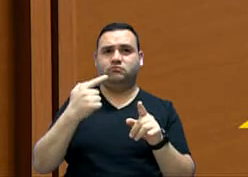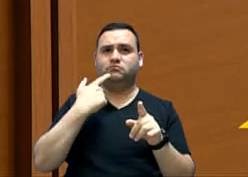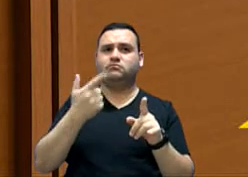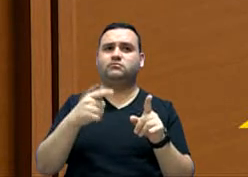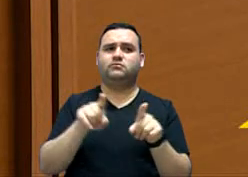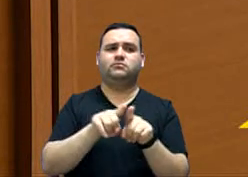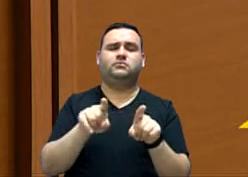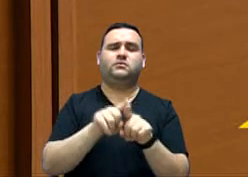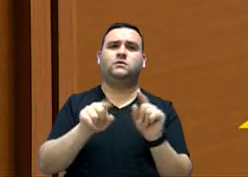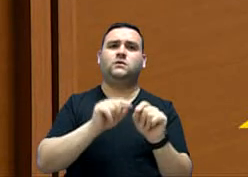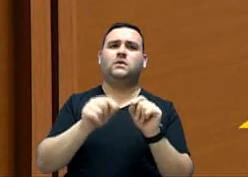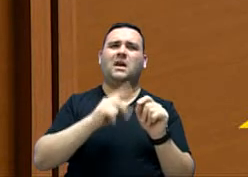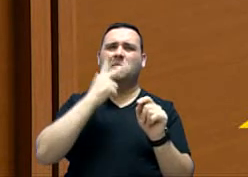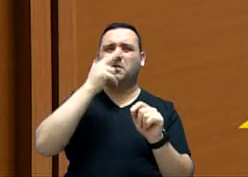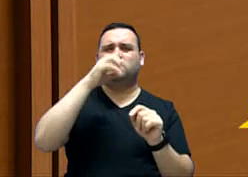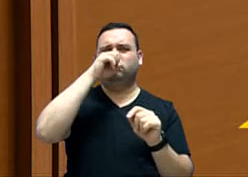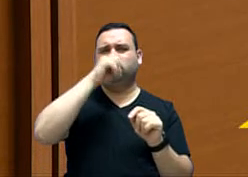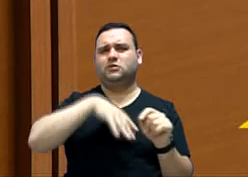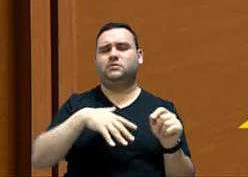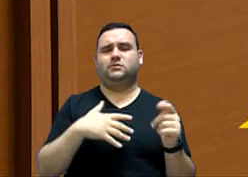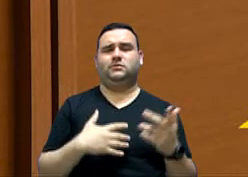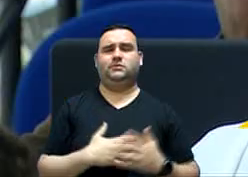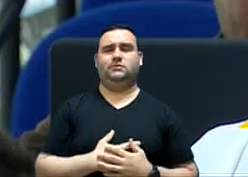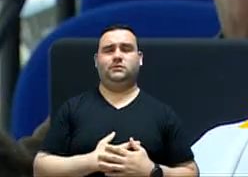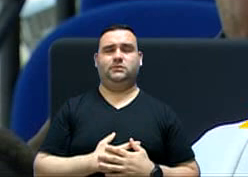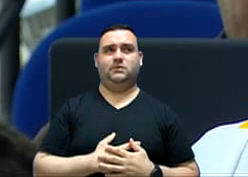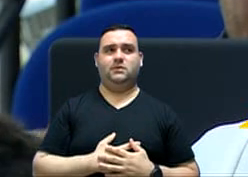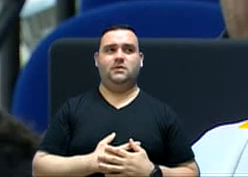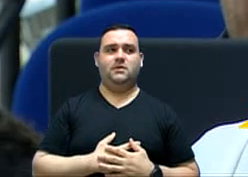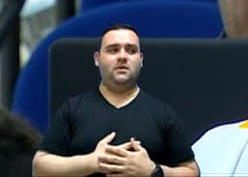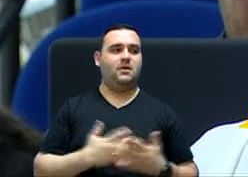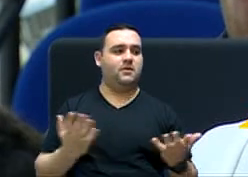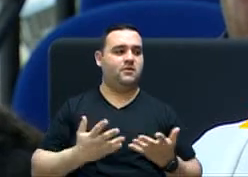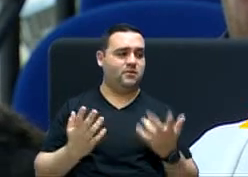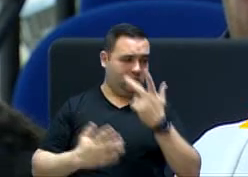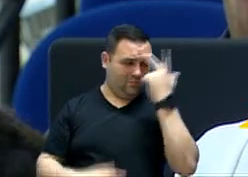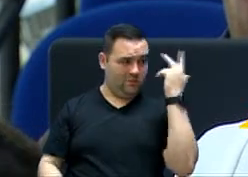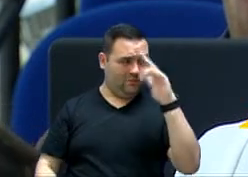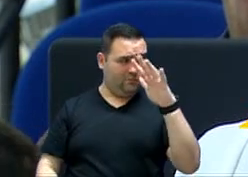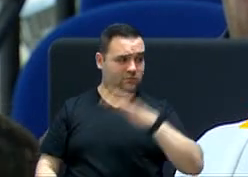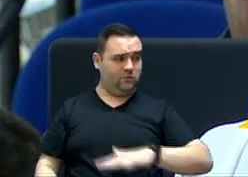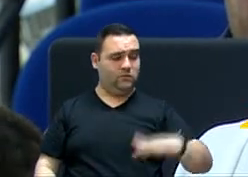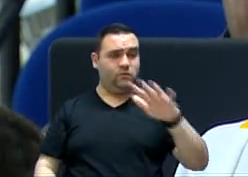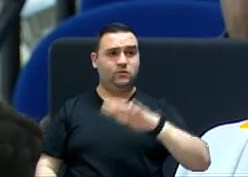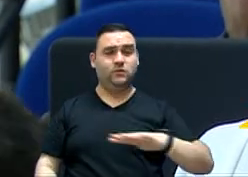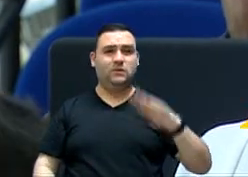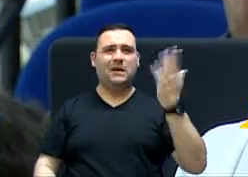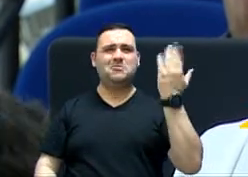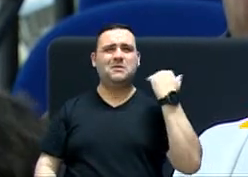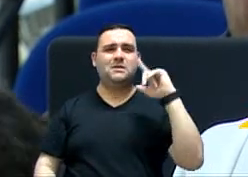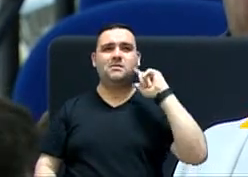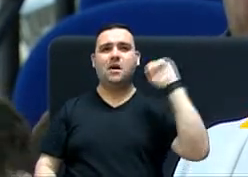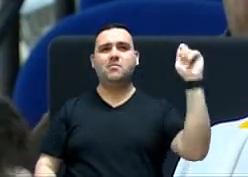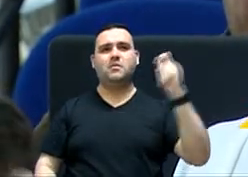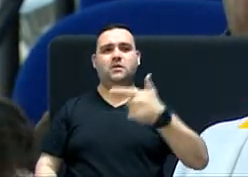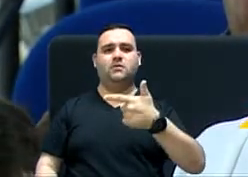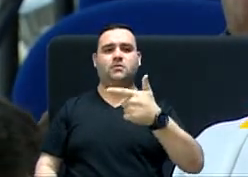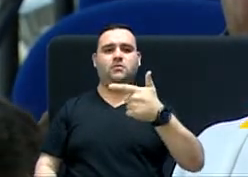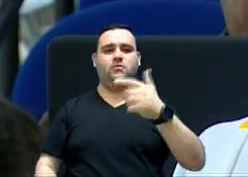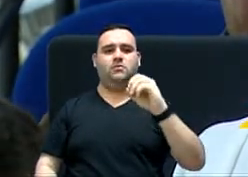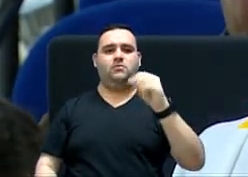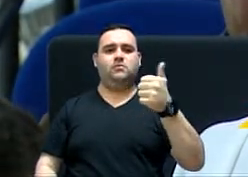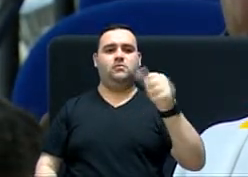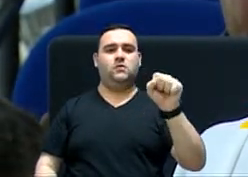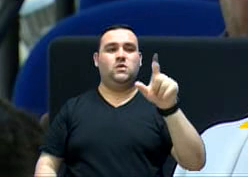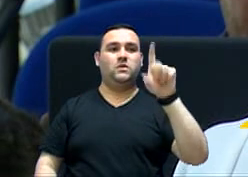coloco já como um desrespeito, vereadora Cíntia, à população que esteve desde abril de 2018